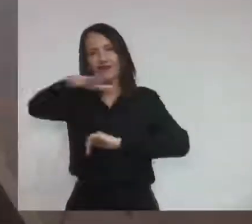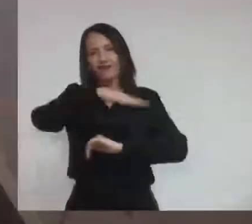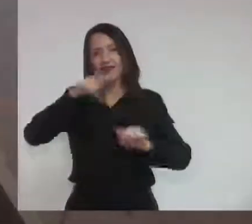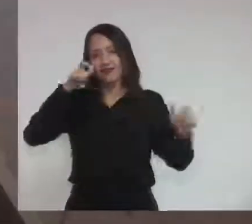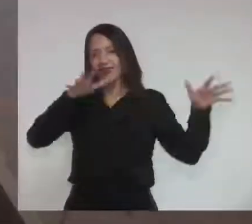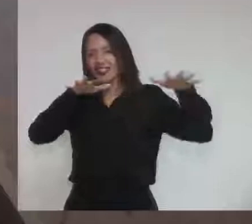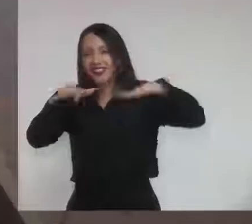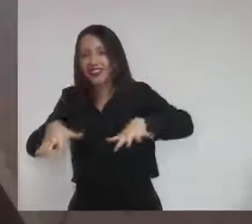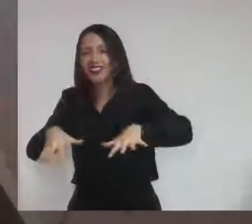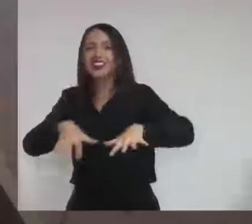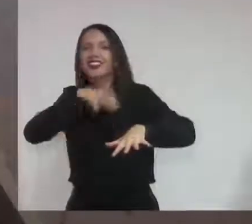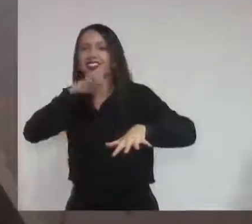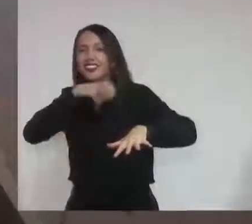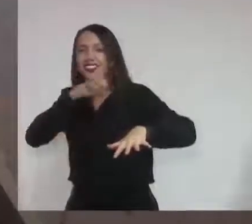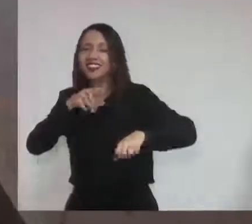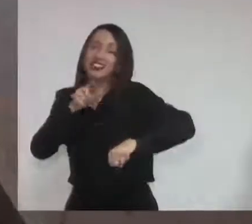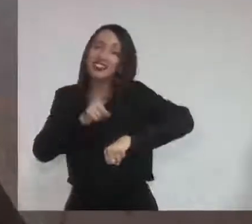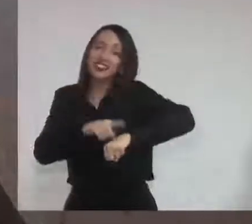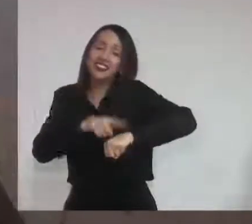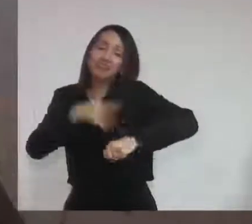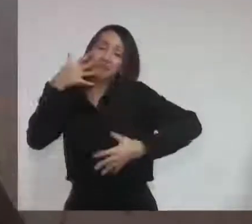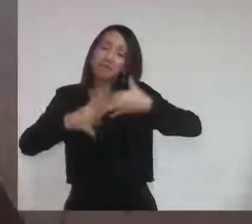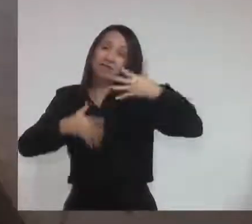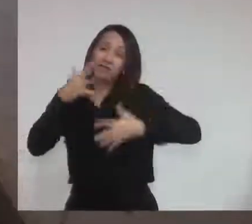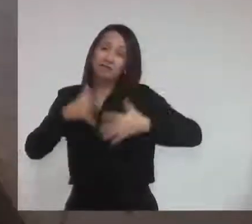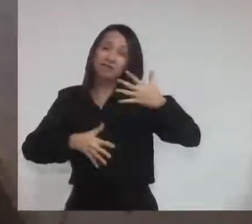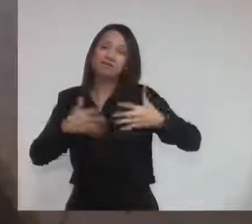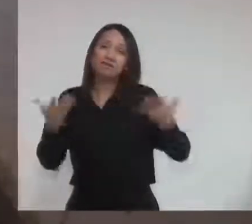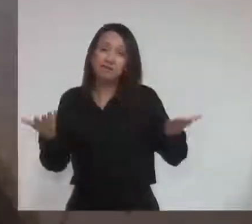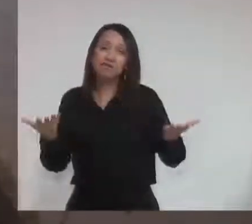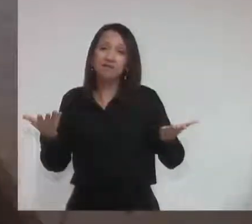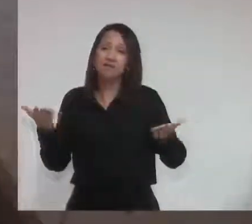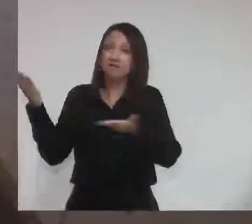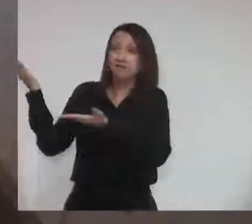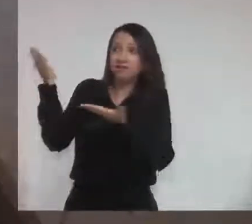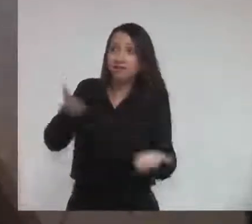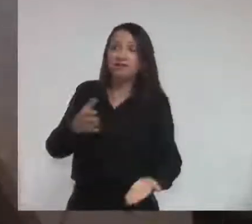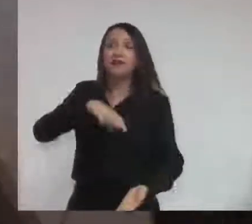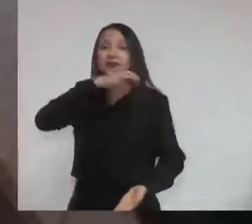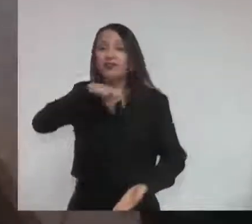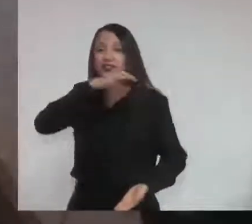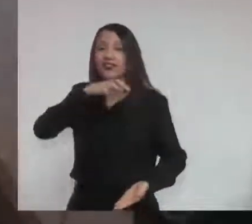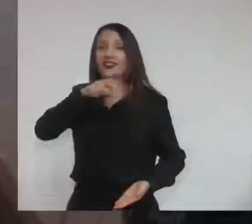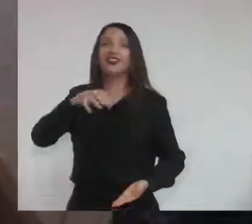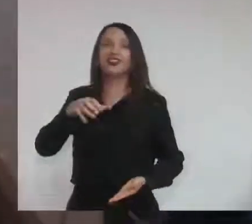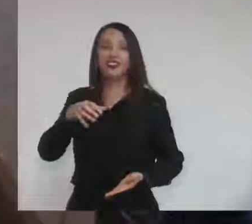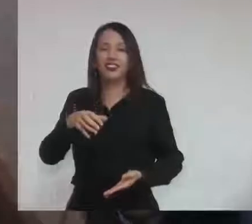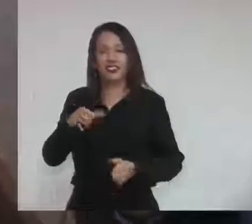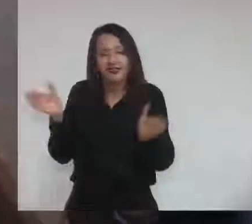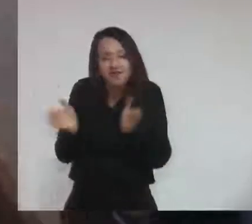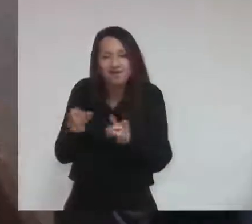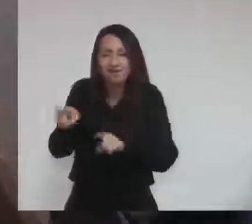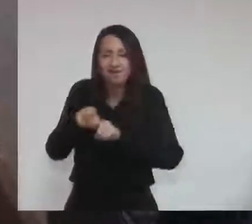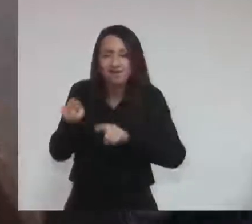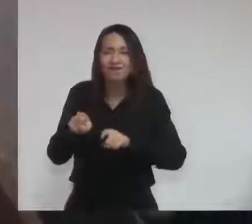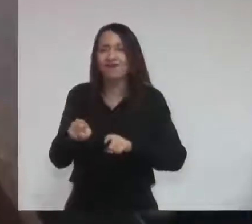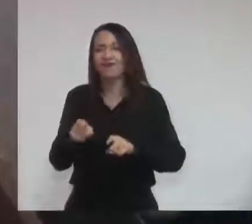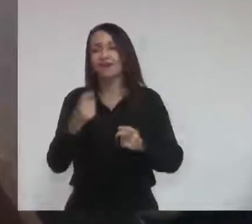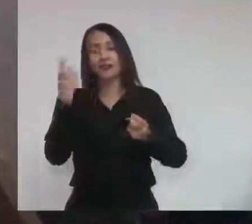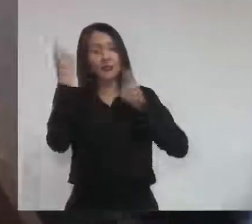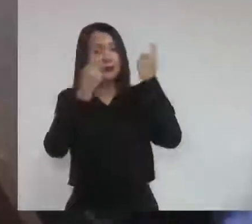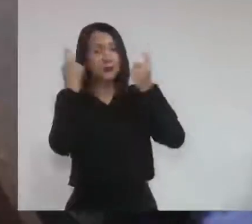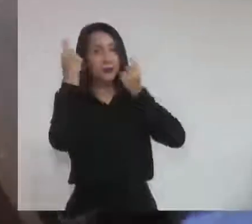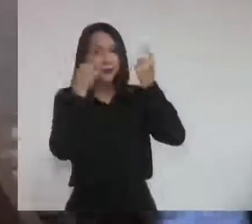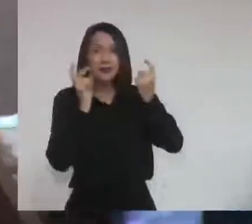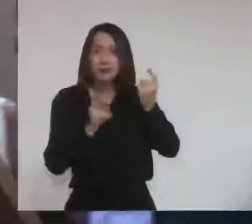gostaríamos até de ter mais, o tempo acabou atrapalhando também que alguns pudessem chegar, né? E dentro disso, sempre com uma grande preocupação,